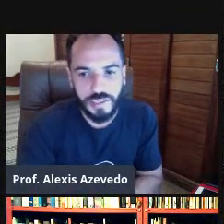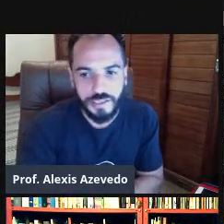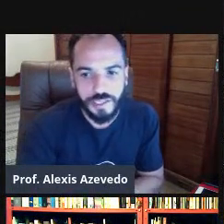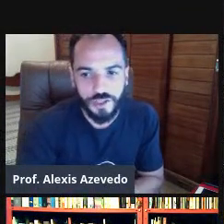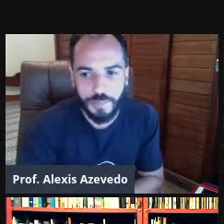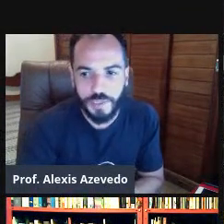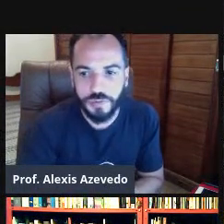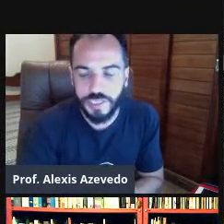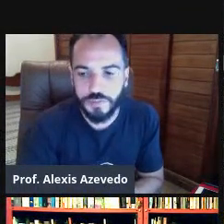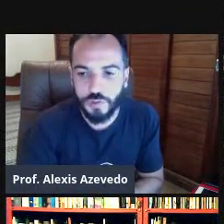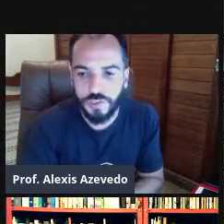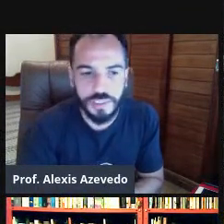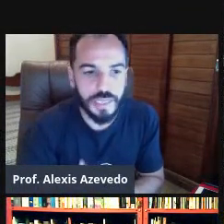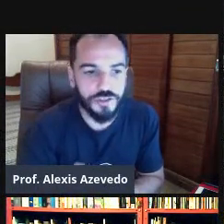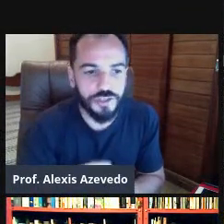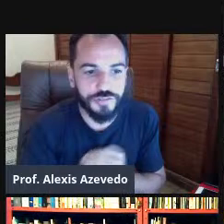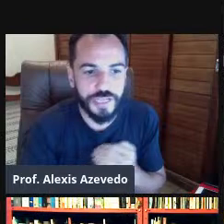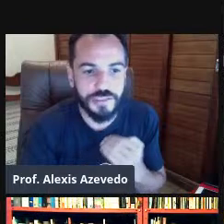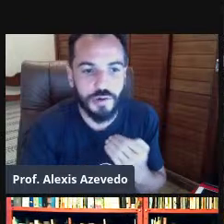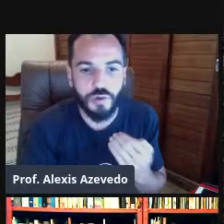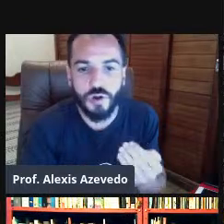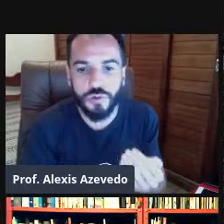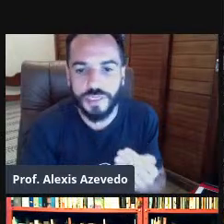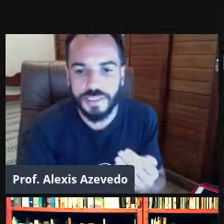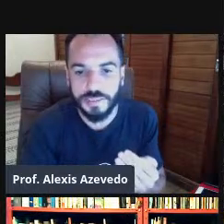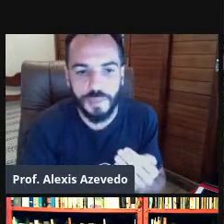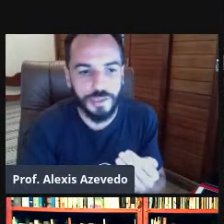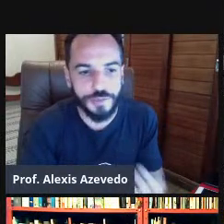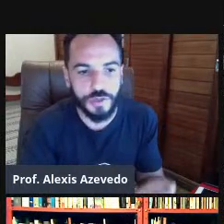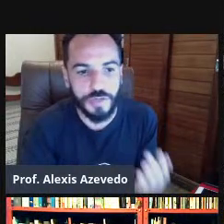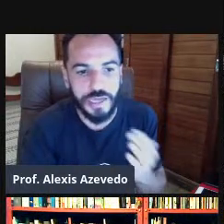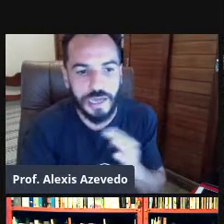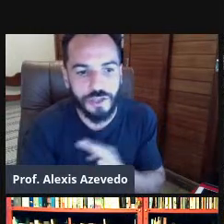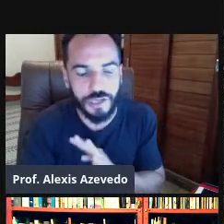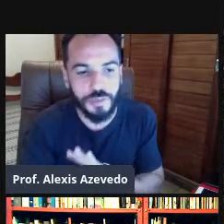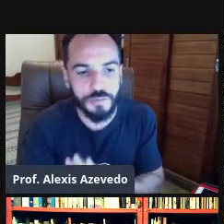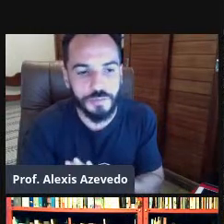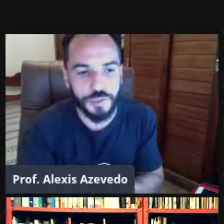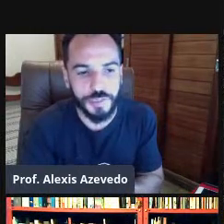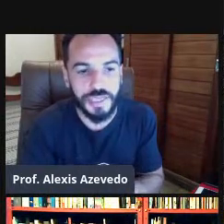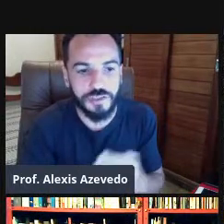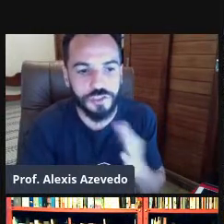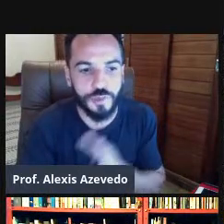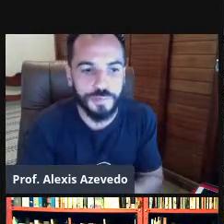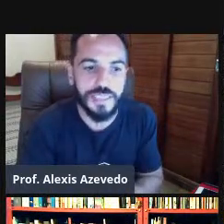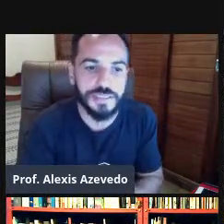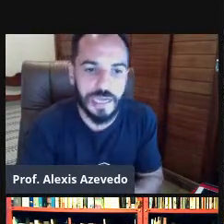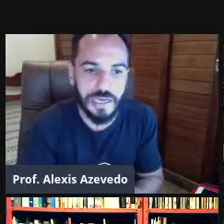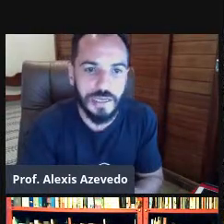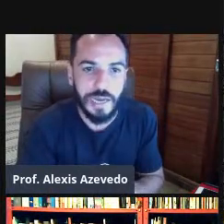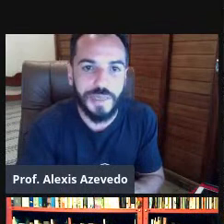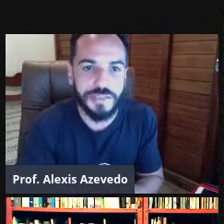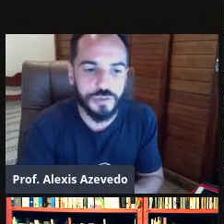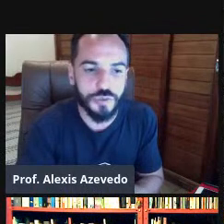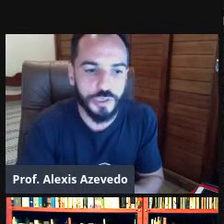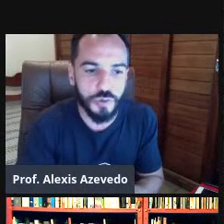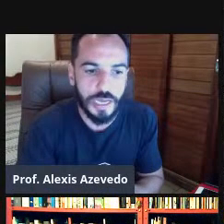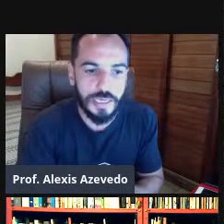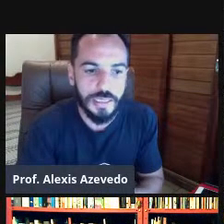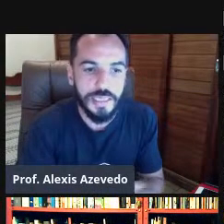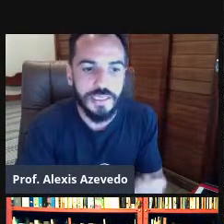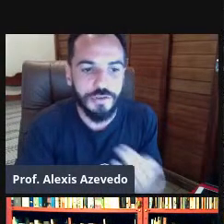só para deixar a pergunta respondida, a gente vai, então, ao longo aí da semana, pessoal, achar uma possibilidade de disponibilizar a